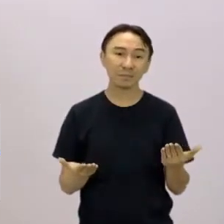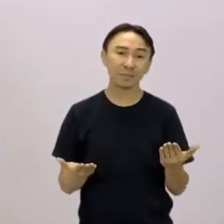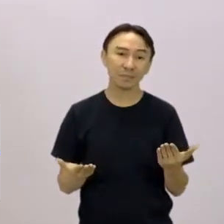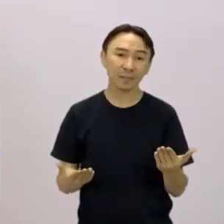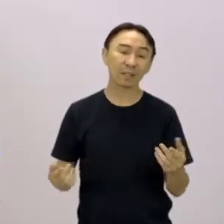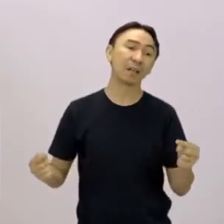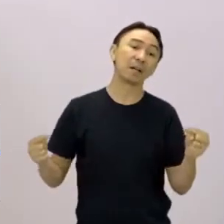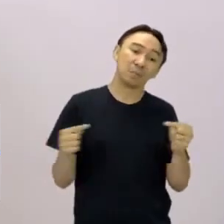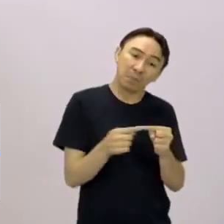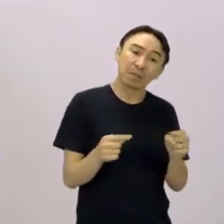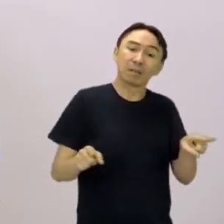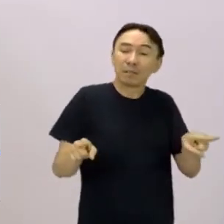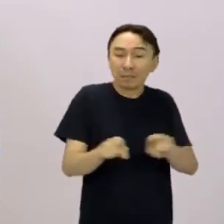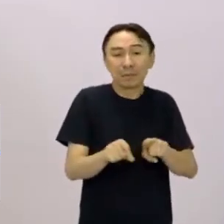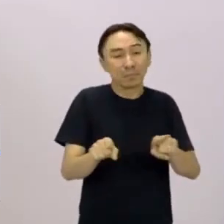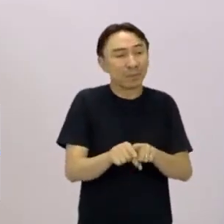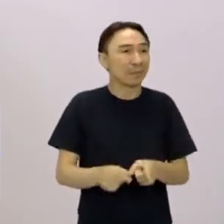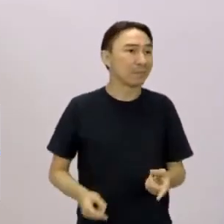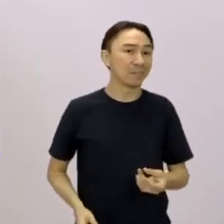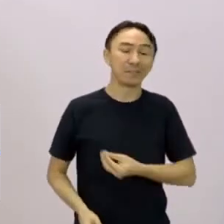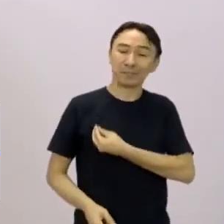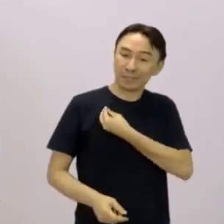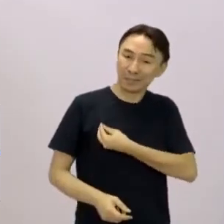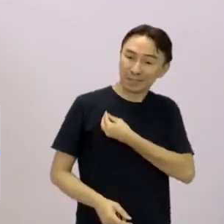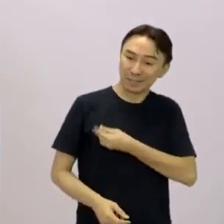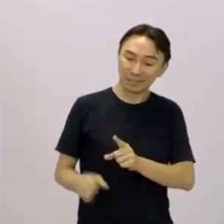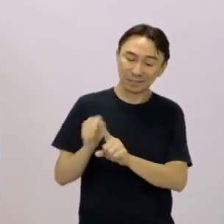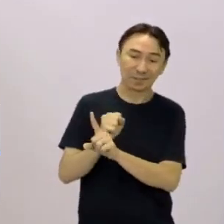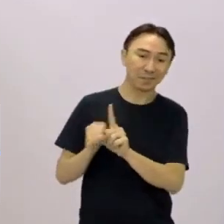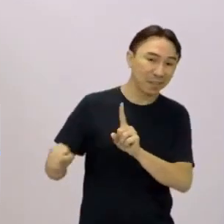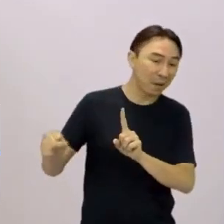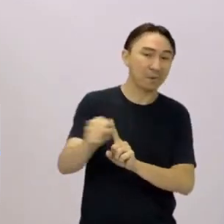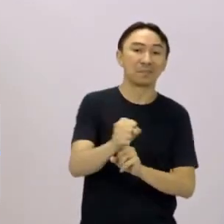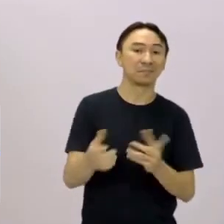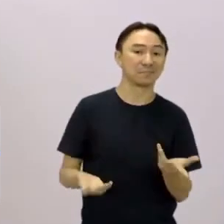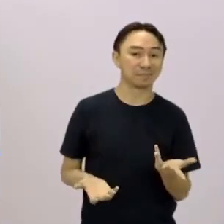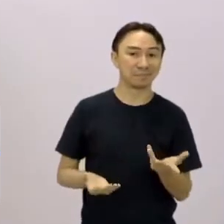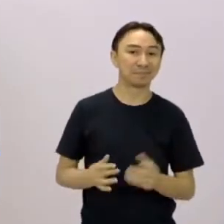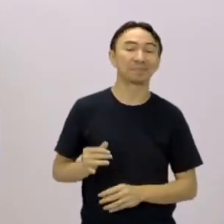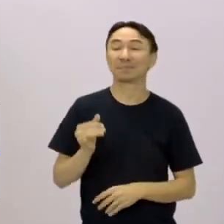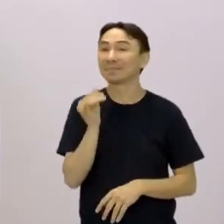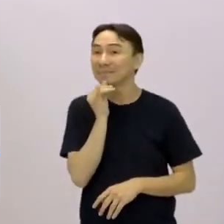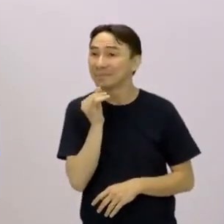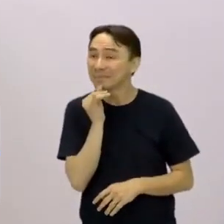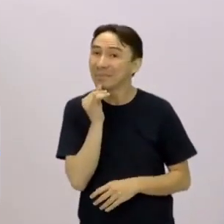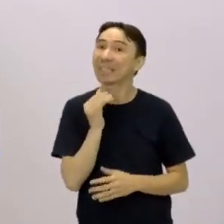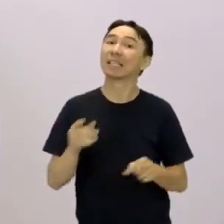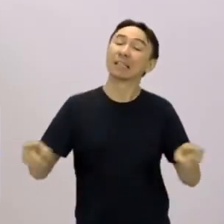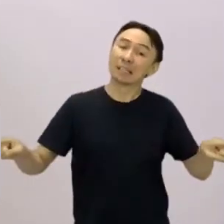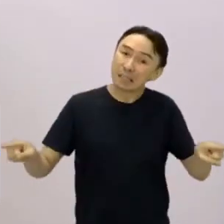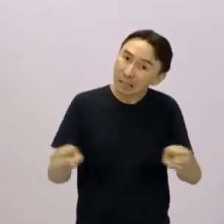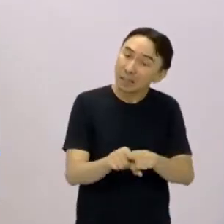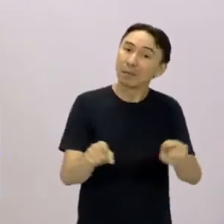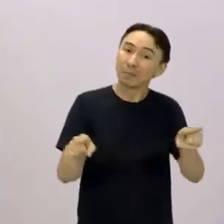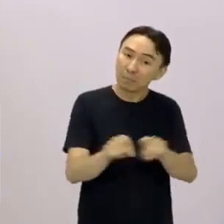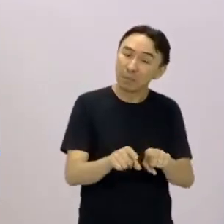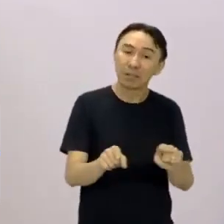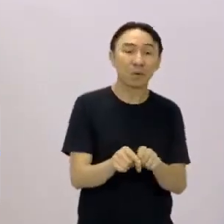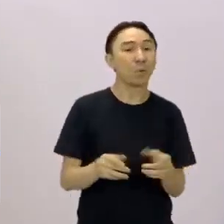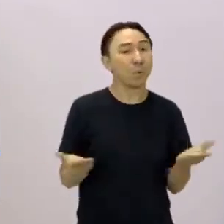viver em sociedade. Quando a gente fala sobre o ambiente digital, a gente também está falando, querendo ou não, hoje,